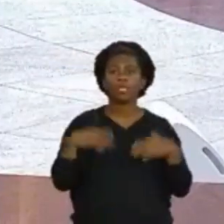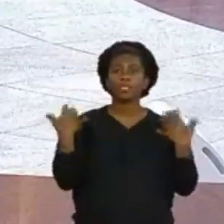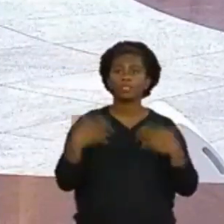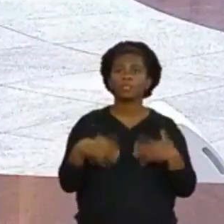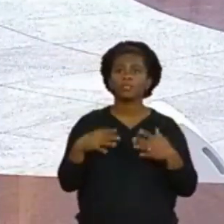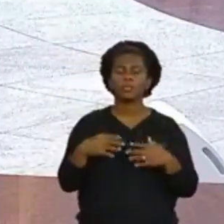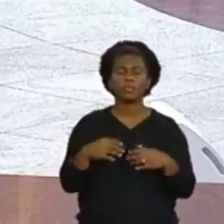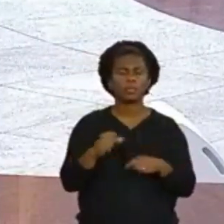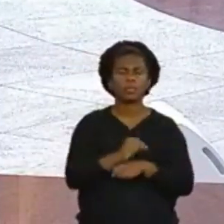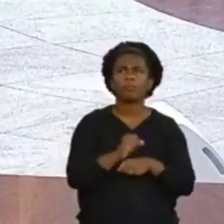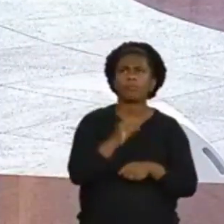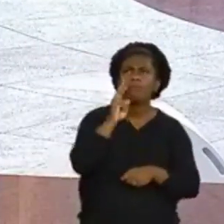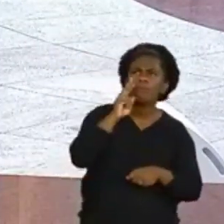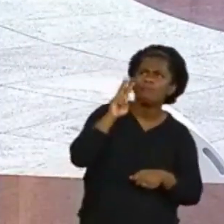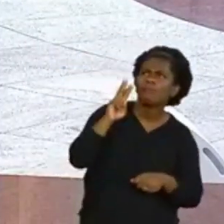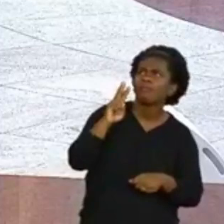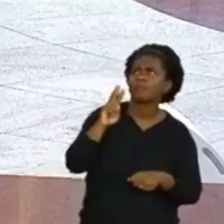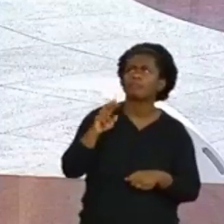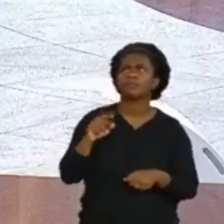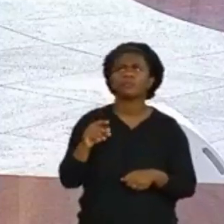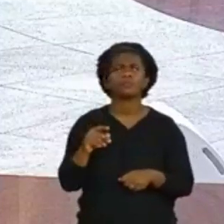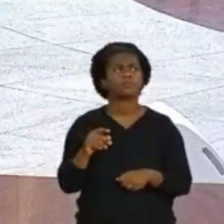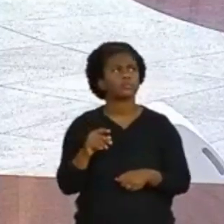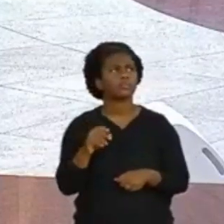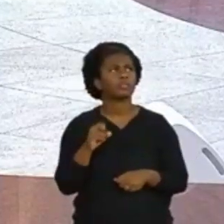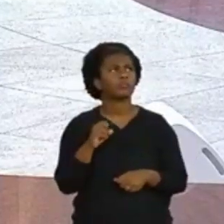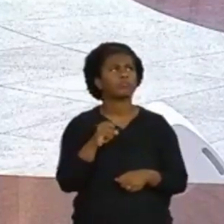ficou pensando, ó,